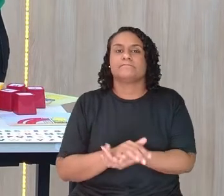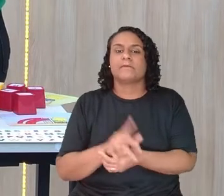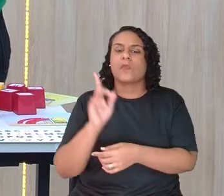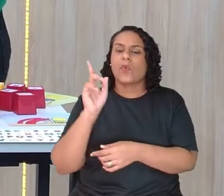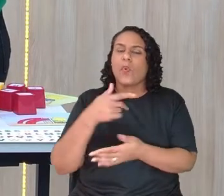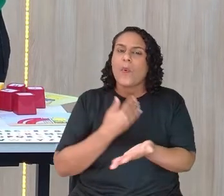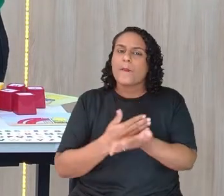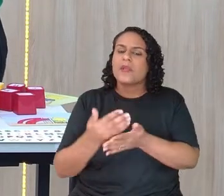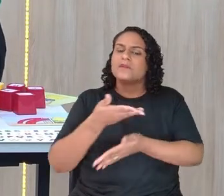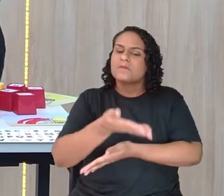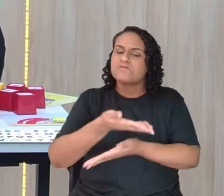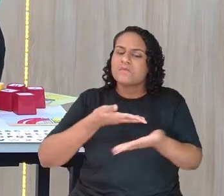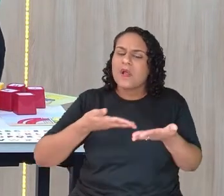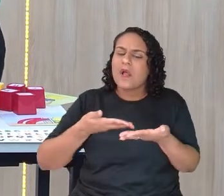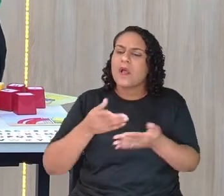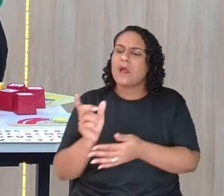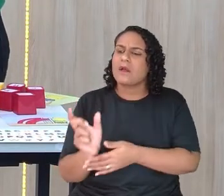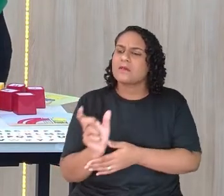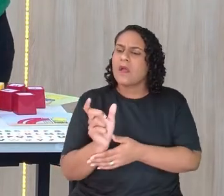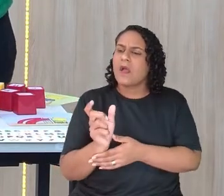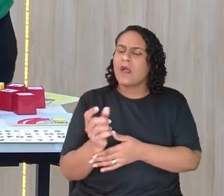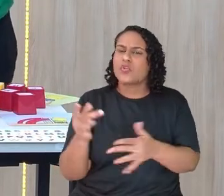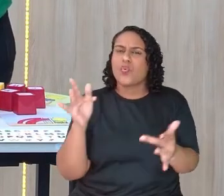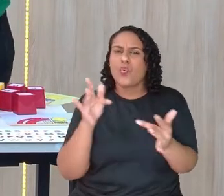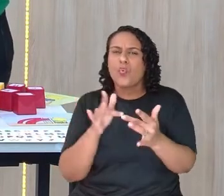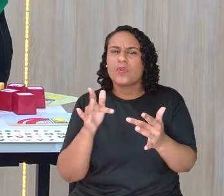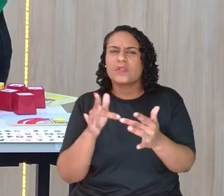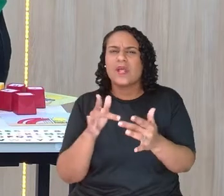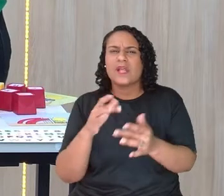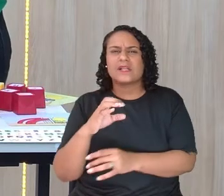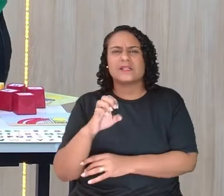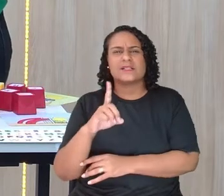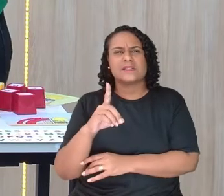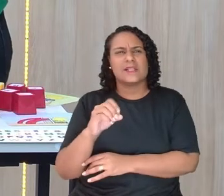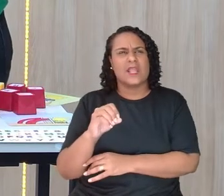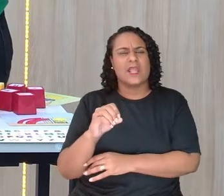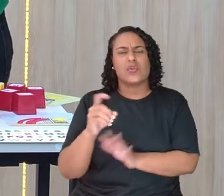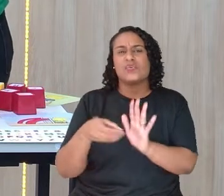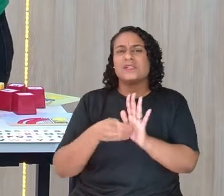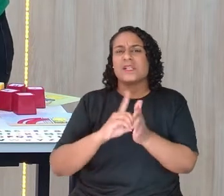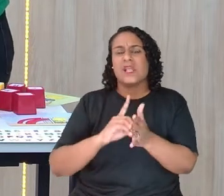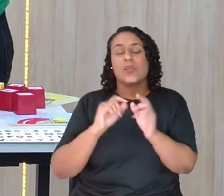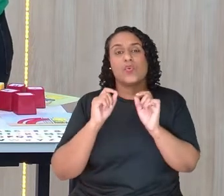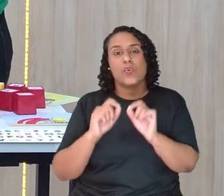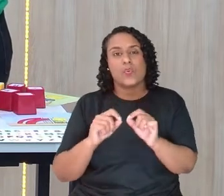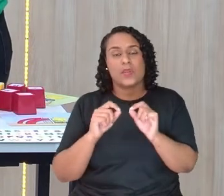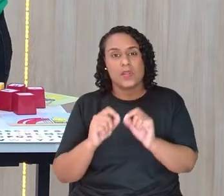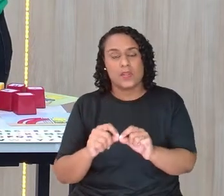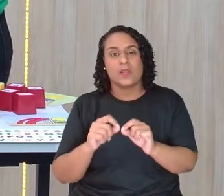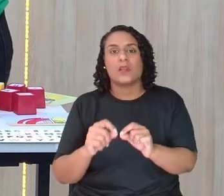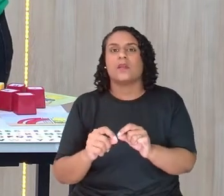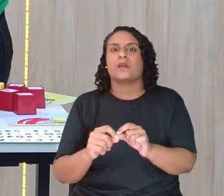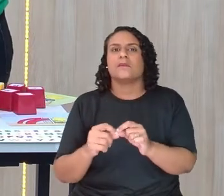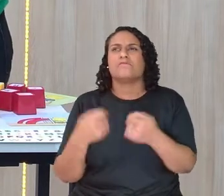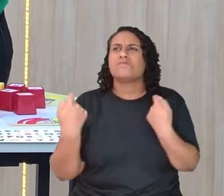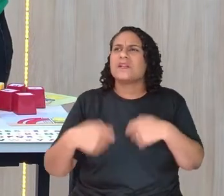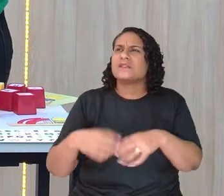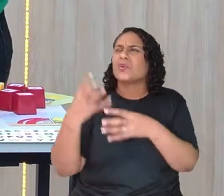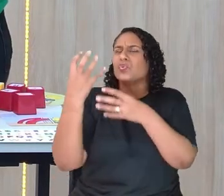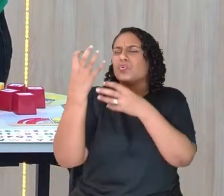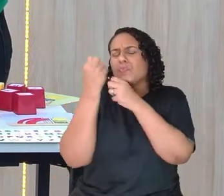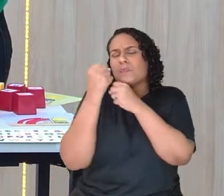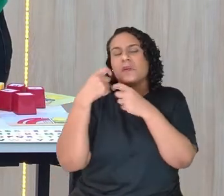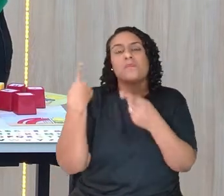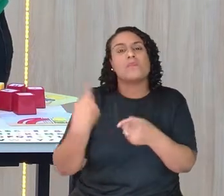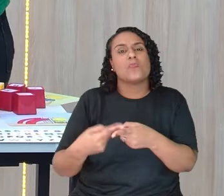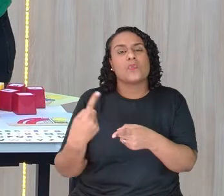com essas palavras, o que é cedo, o que é precisar dormir. Então, ele começa a entender que existe o